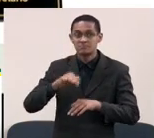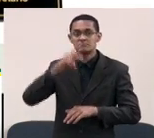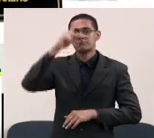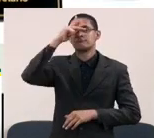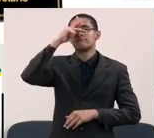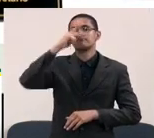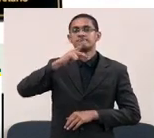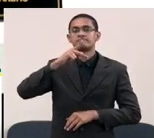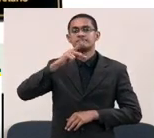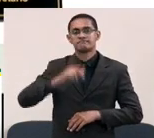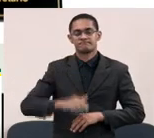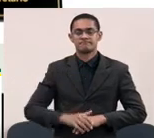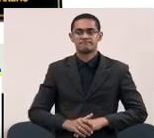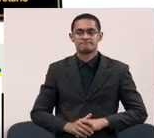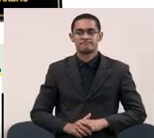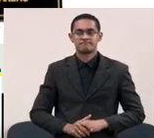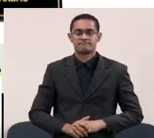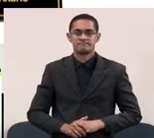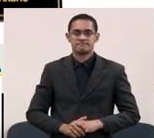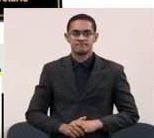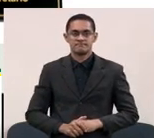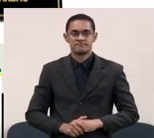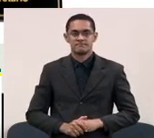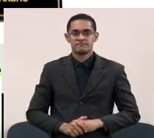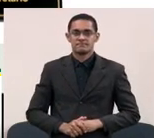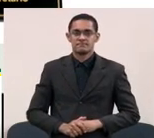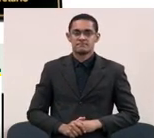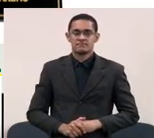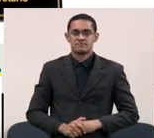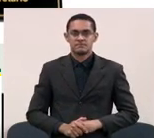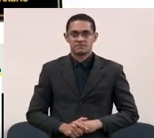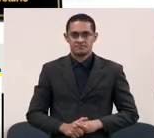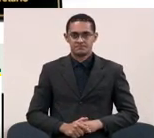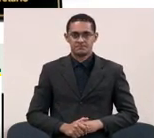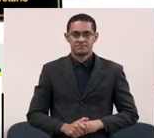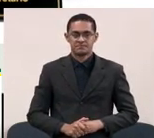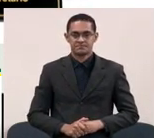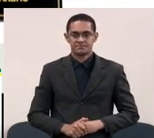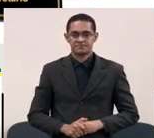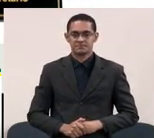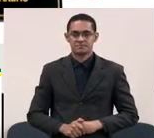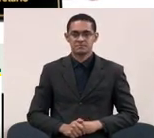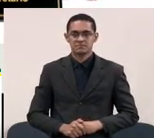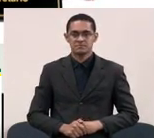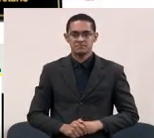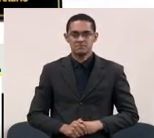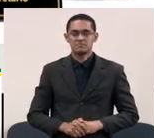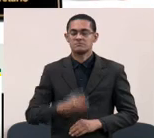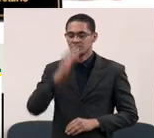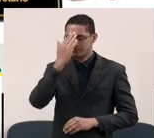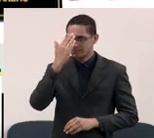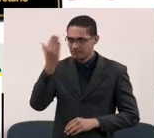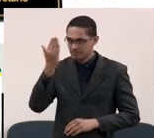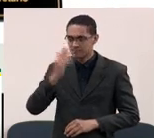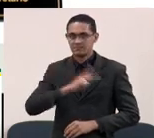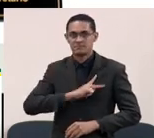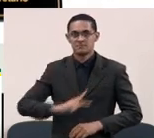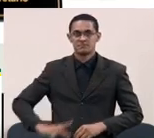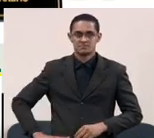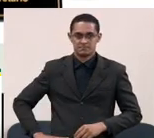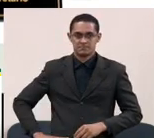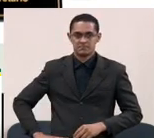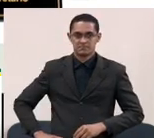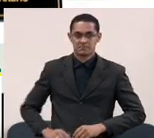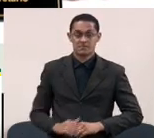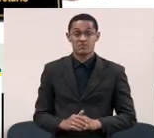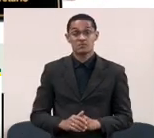Lemos. Deputado professor Paulo Lemos. Muito obrigado, presidente. Vou fazer aqui